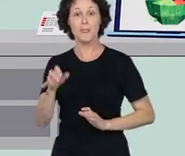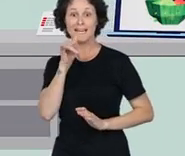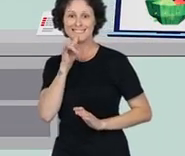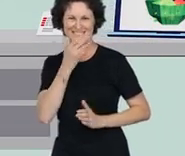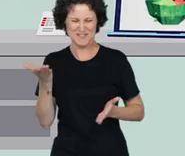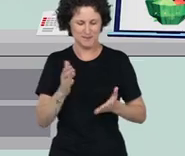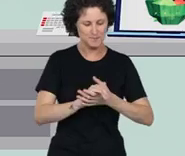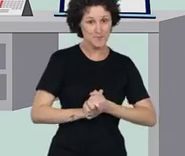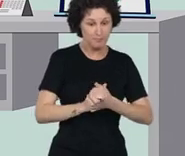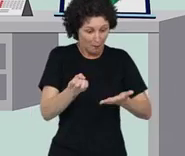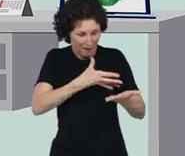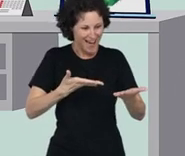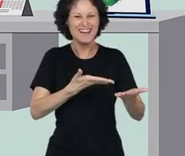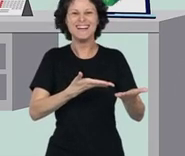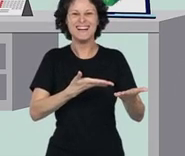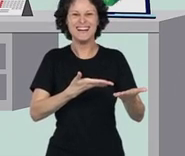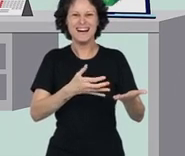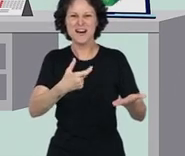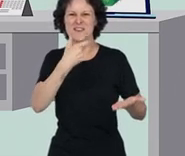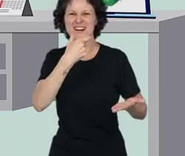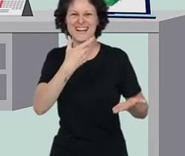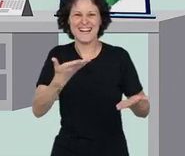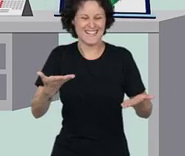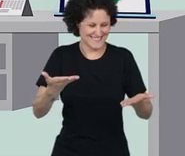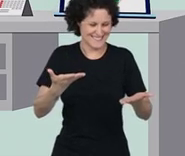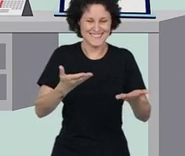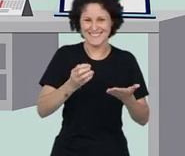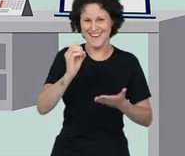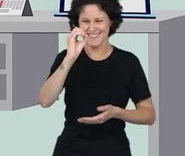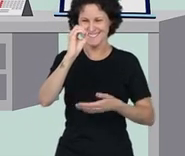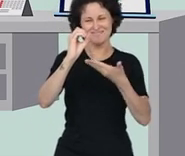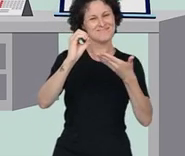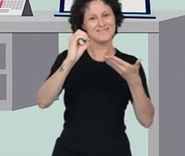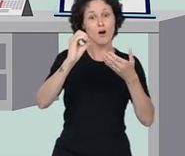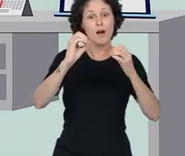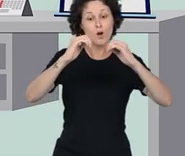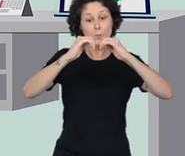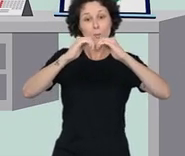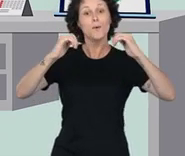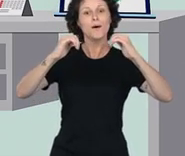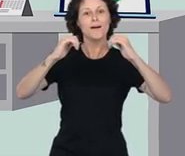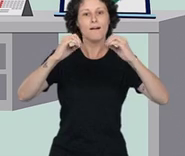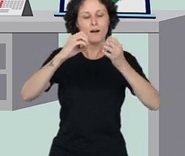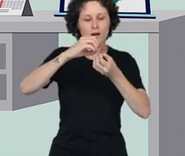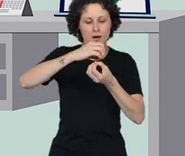uma mágica? Olha só, eu estou com uma bolacha aqui, ó. Vamos agora